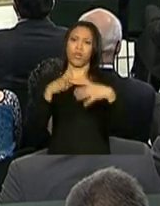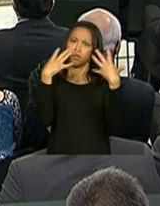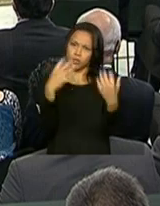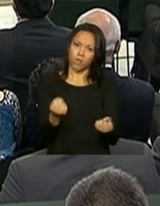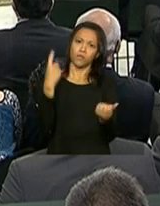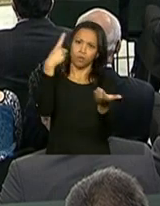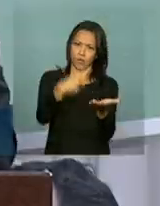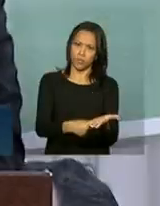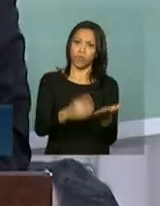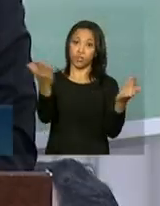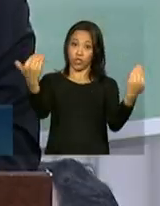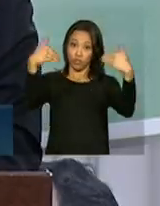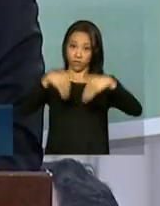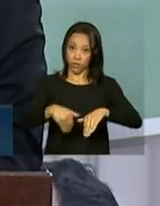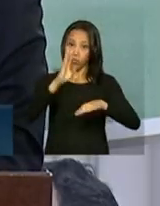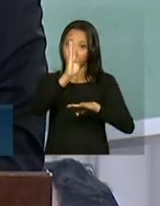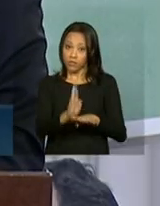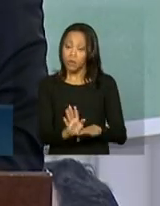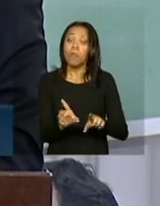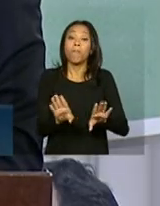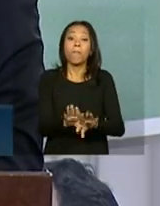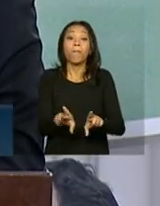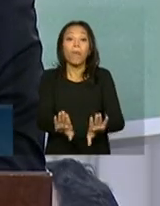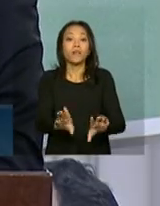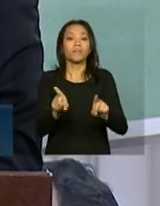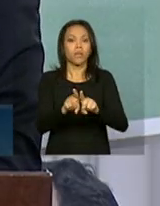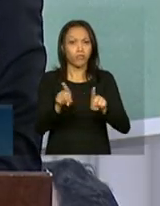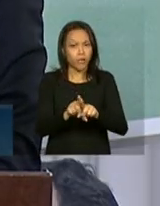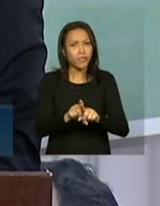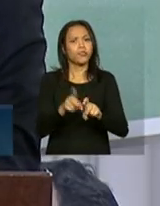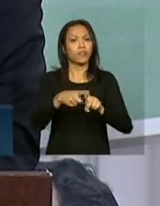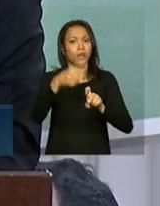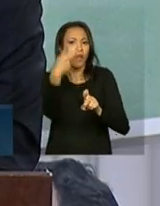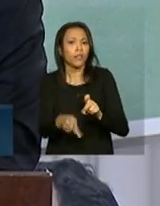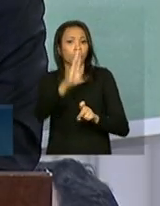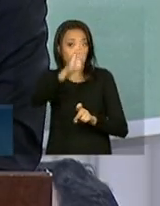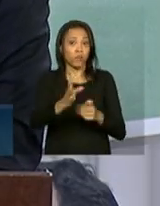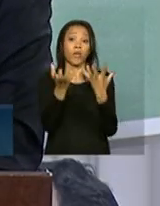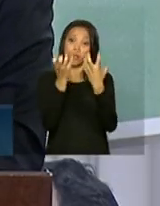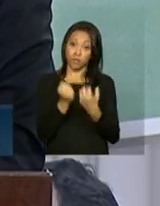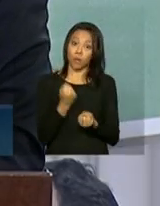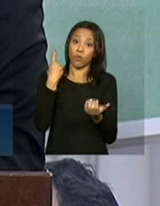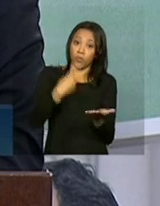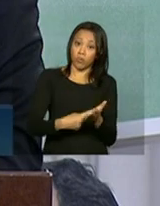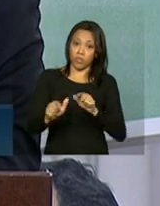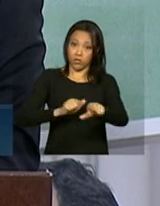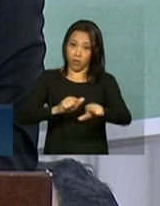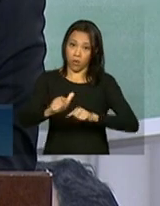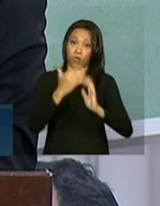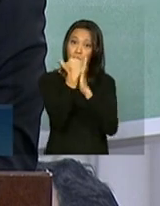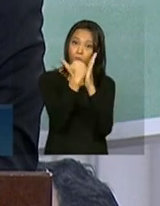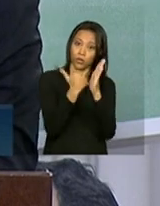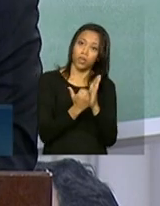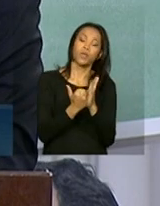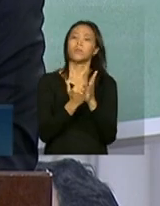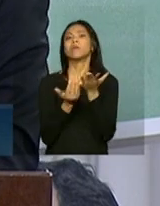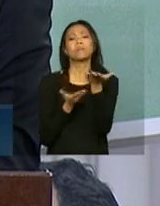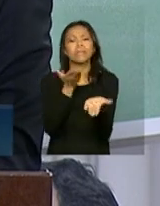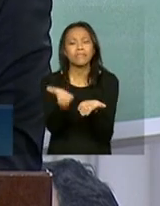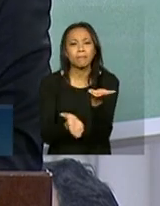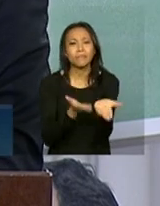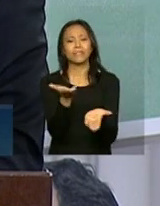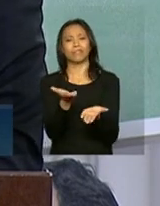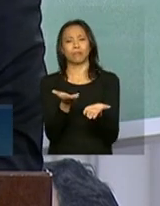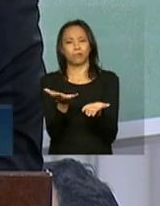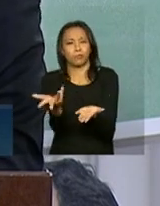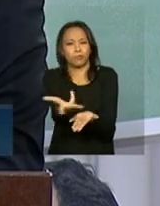abraçaram vir para o Brasil, mas de médicos brasileiros que abraçaram também a ideia do Mais Médicos, do tratamento humanizado, do cuidado,